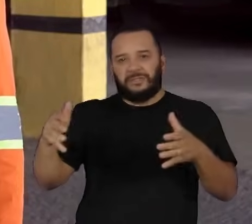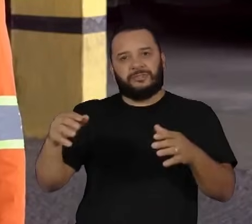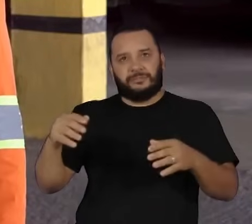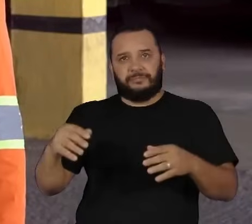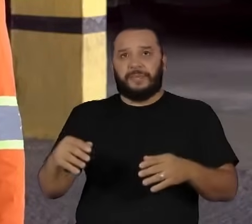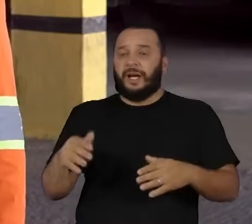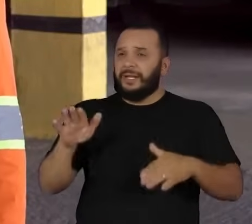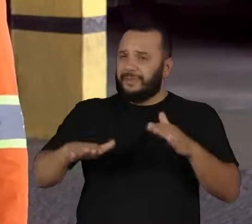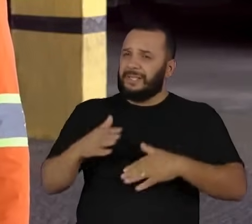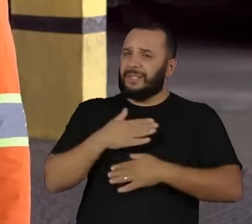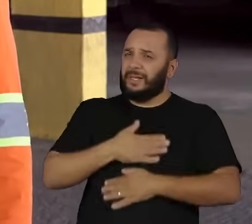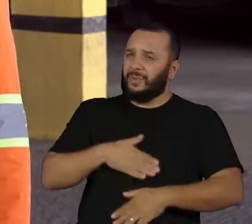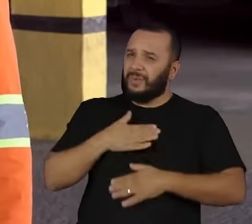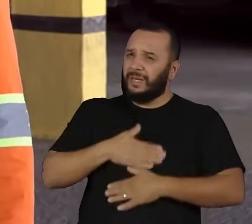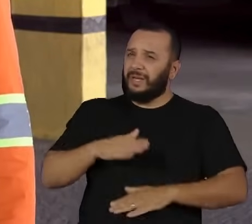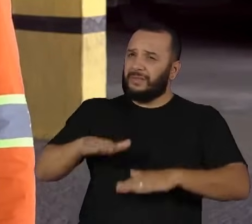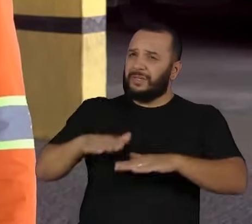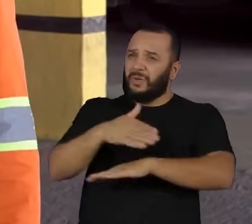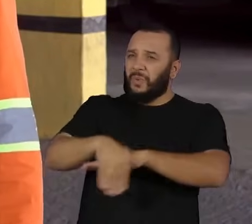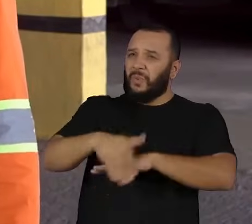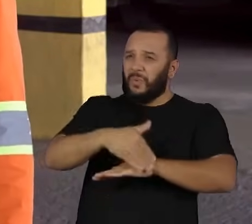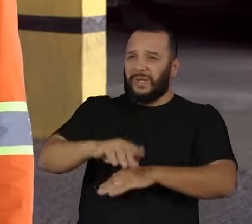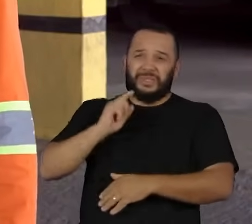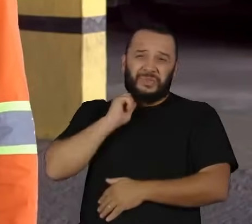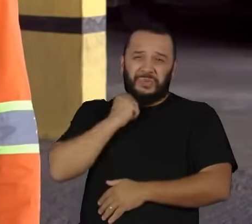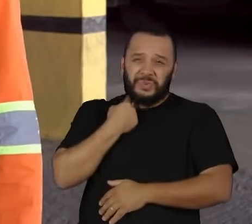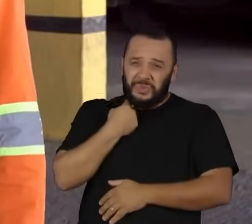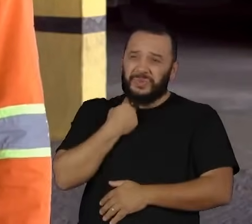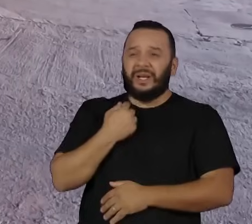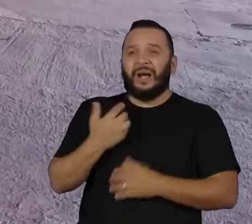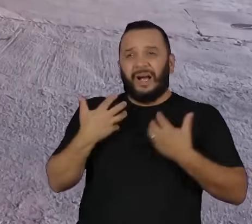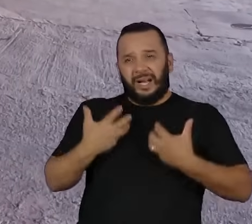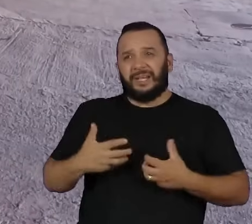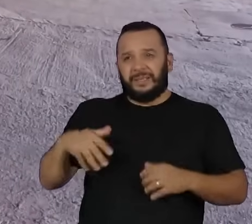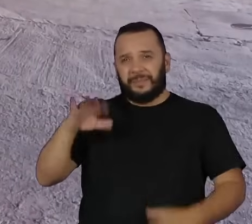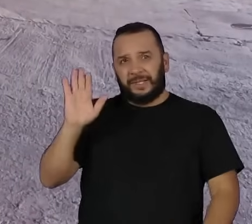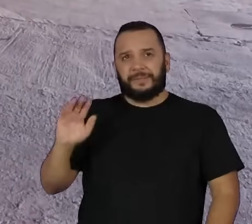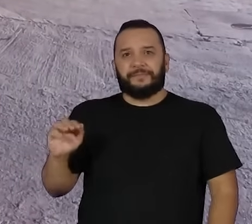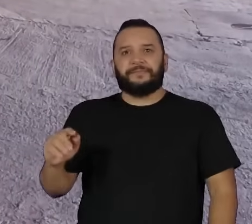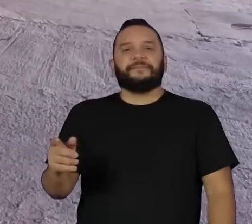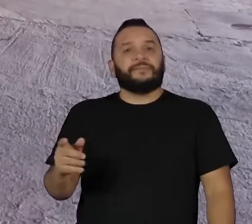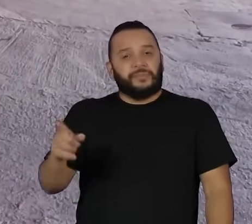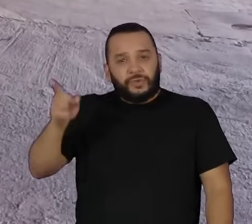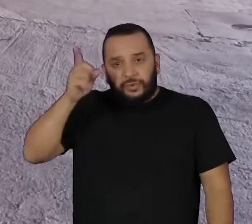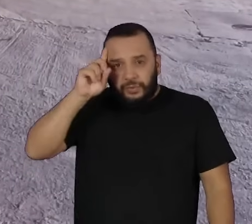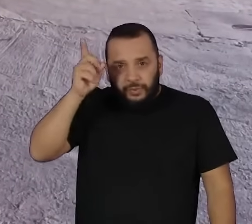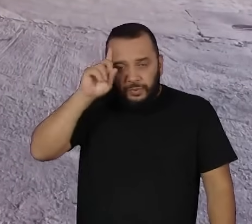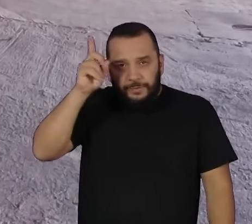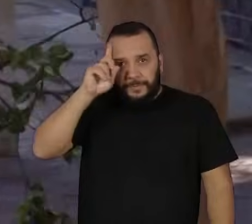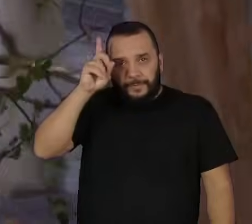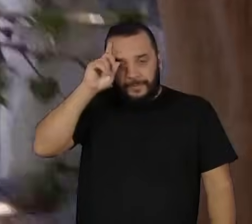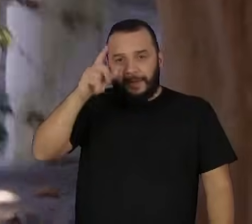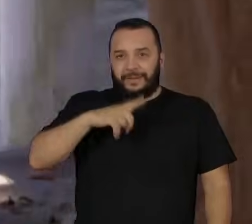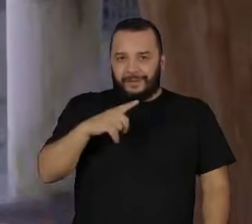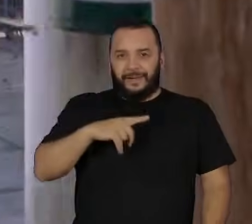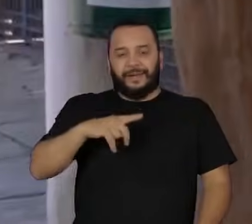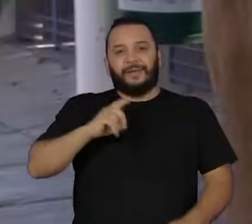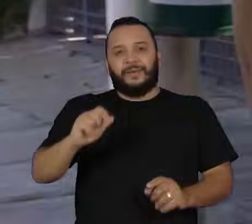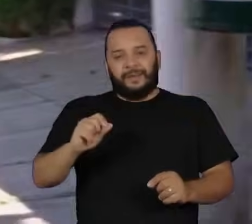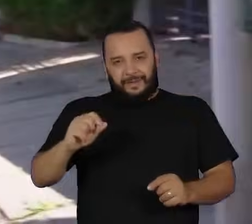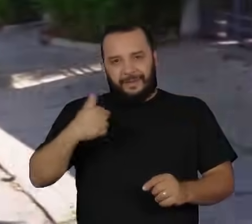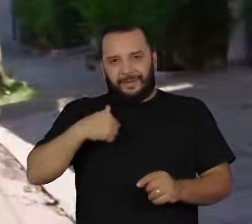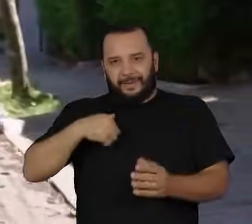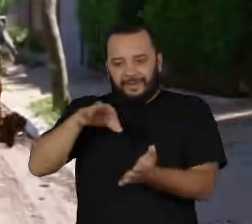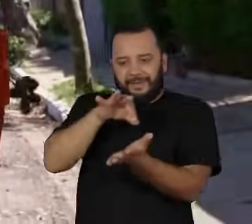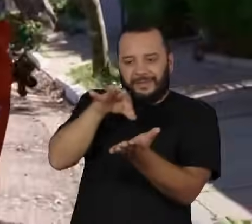tranquilo, tem ruas que é bastante suja, aí o cara se cansa mais. A gente tem um mapa, todo dia tem um mapa de escala. Às vezes a gente